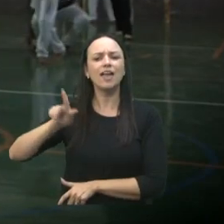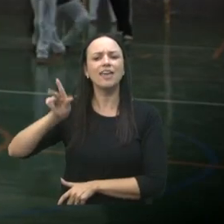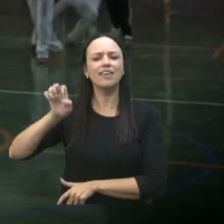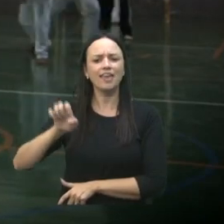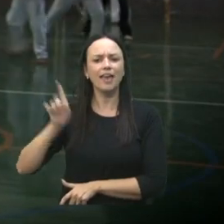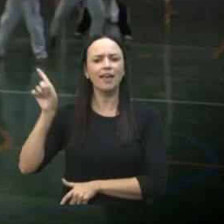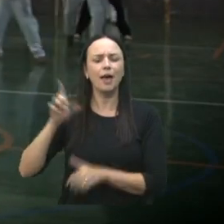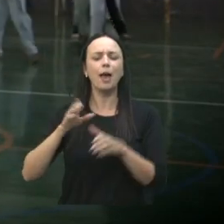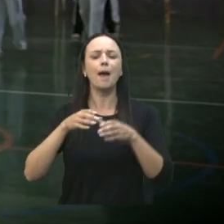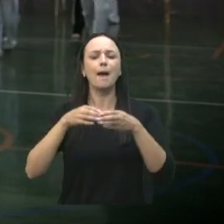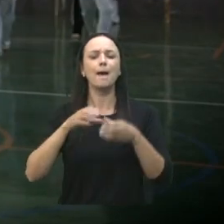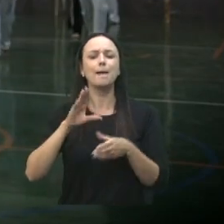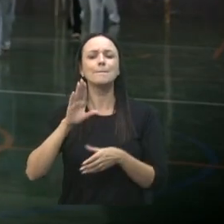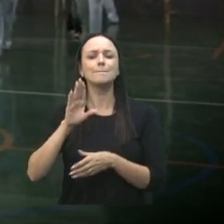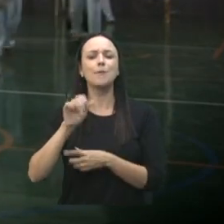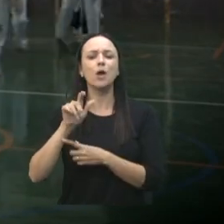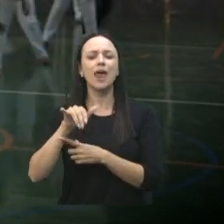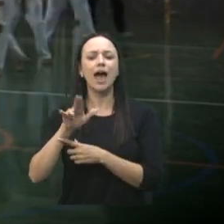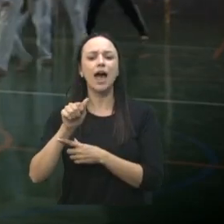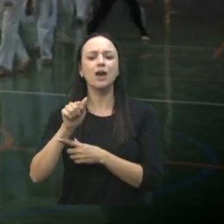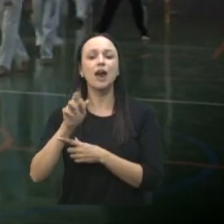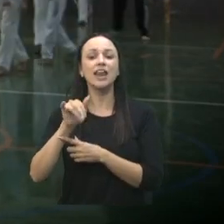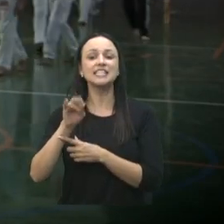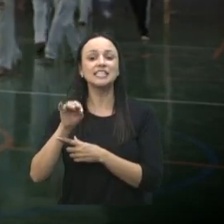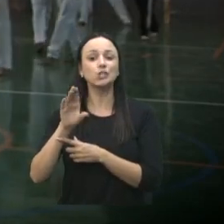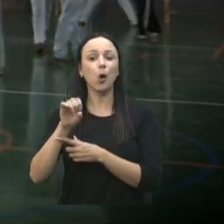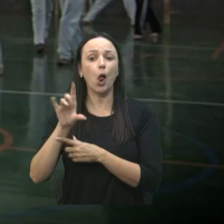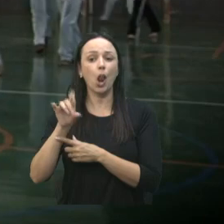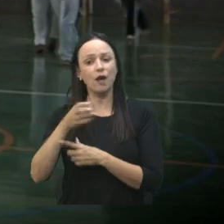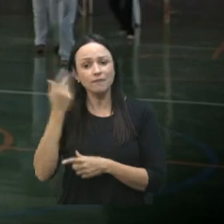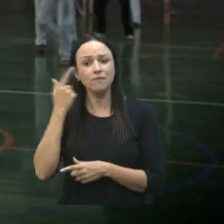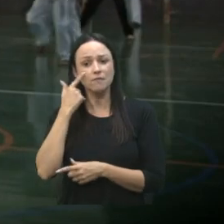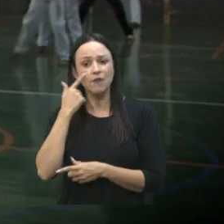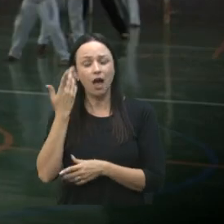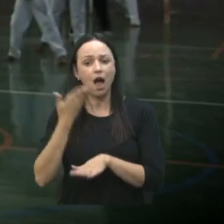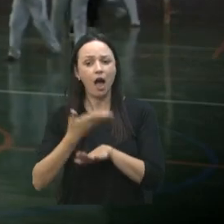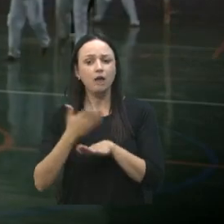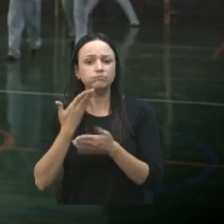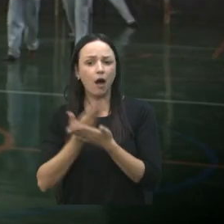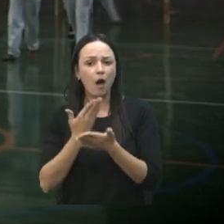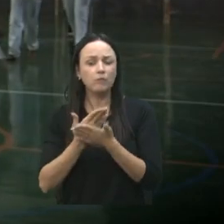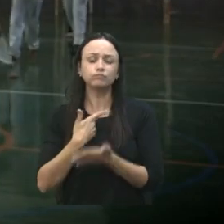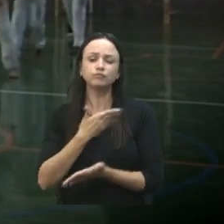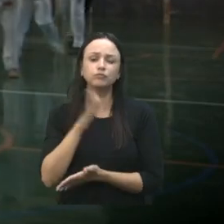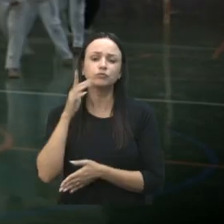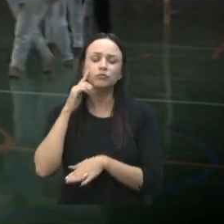Coló. Falei, vamos lá fazer umas aulas. Aí peguei e fui, fiz umas aulas com o mestre marcial, né?